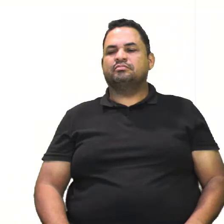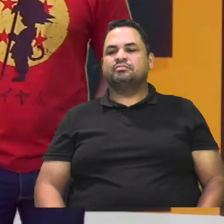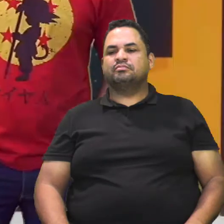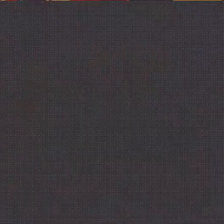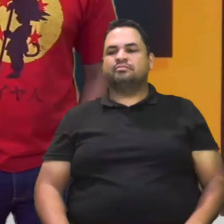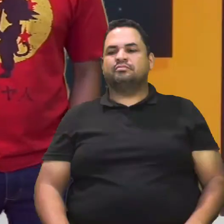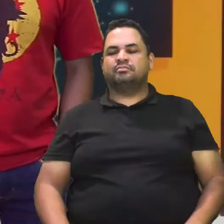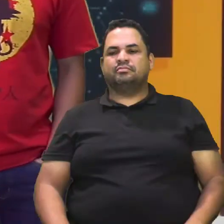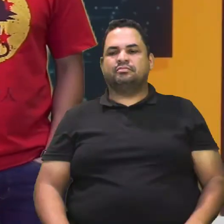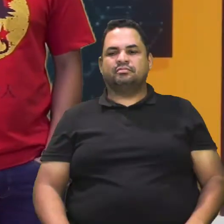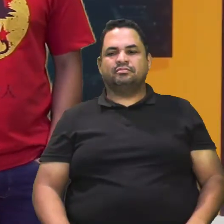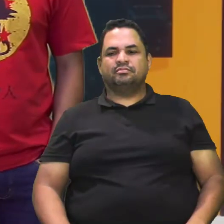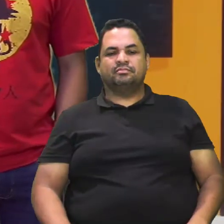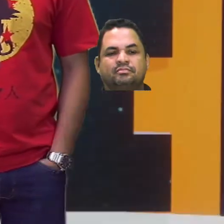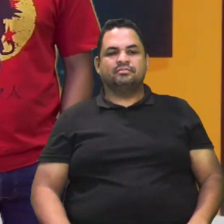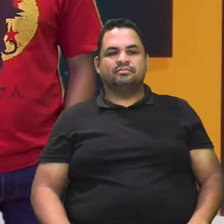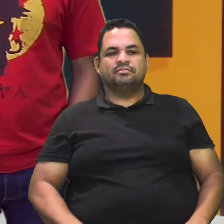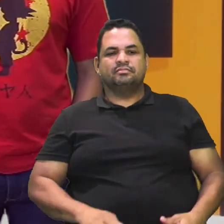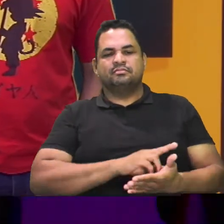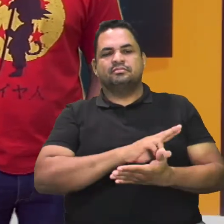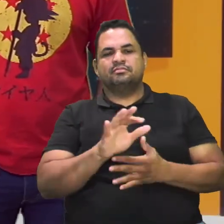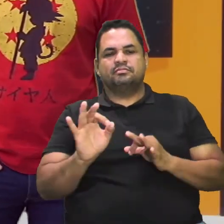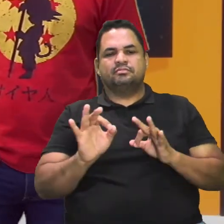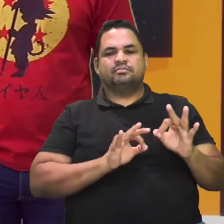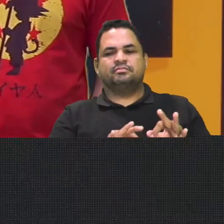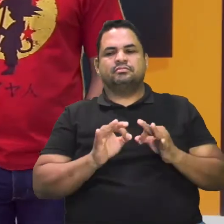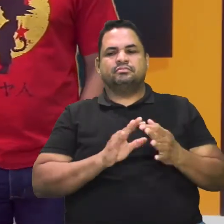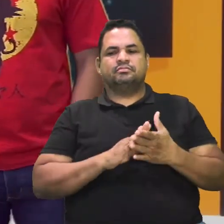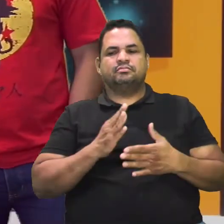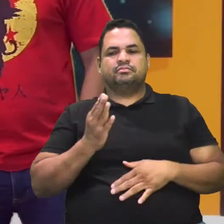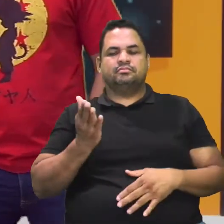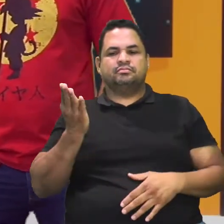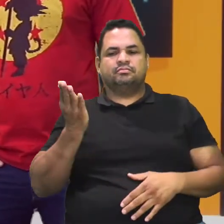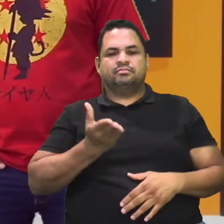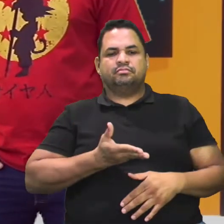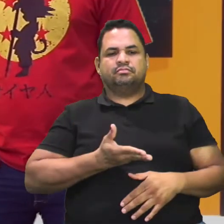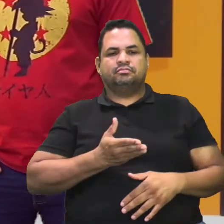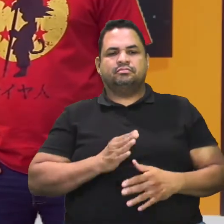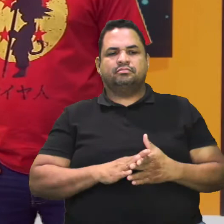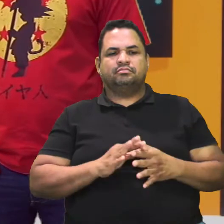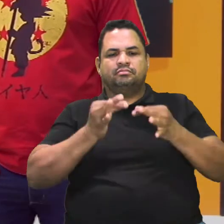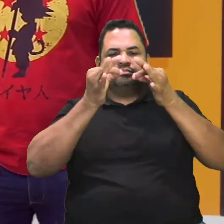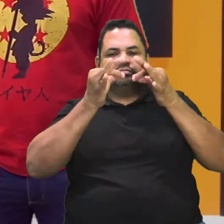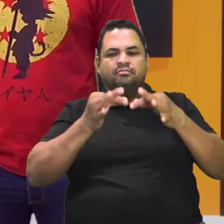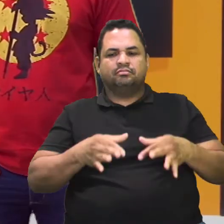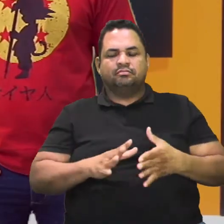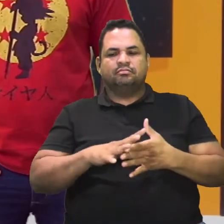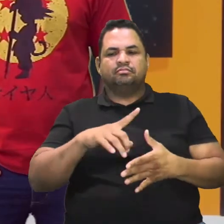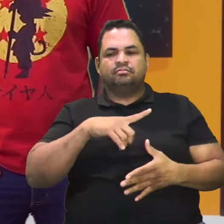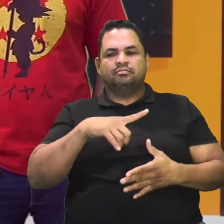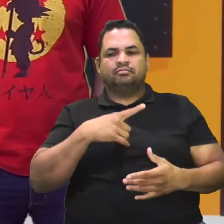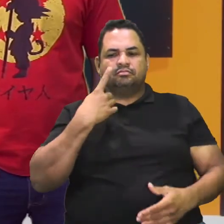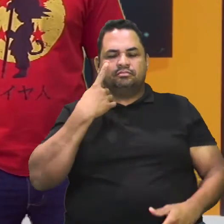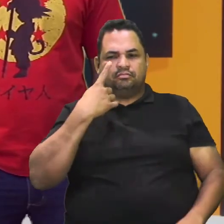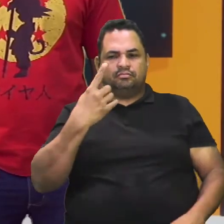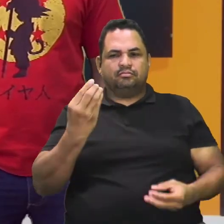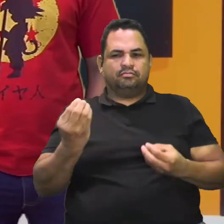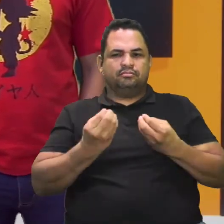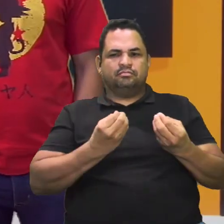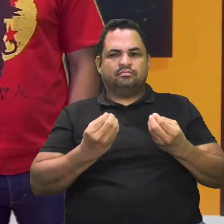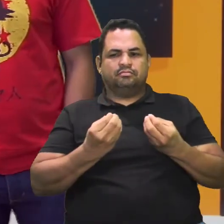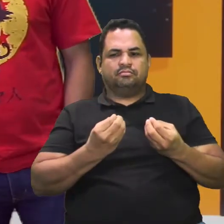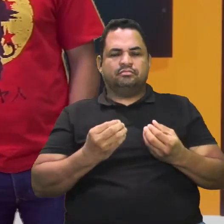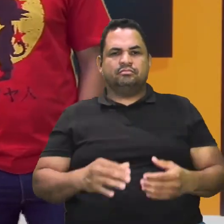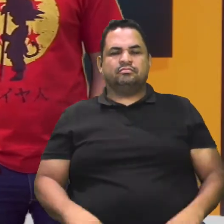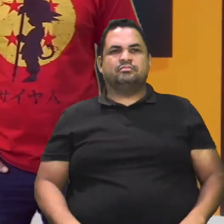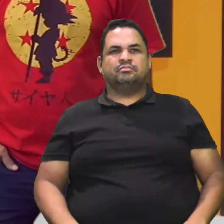aí, várias formas, né, da gente cortar um cone e ter parábolas. Então, assim, olha, veja como que